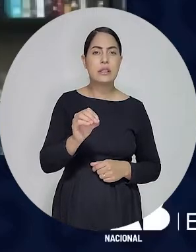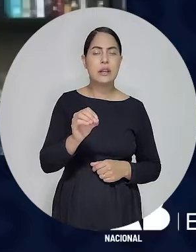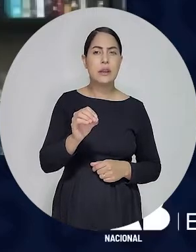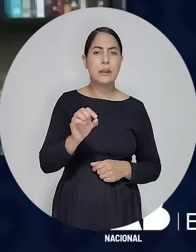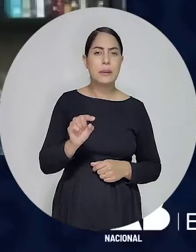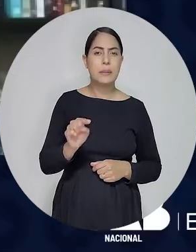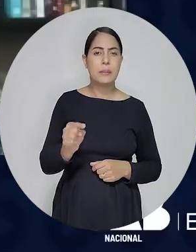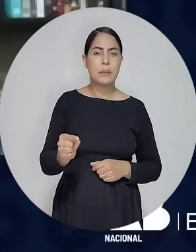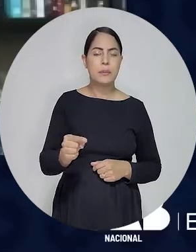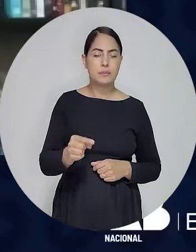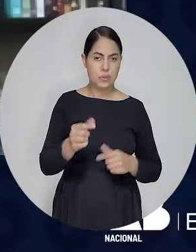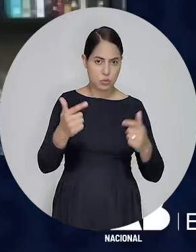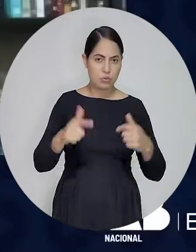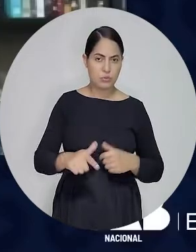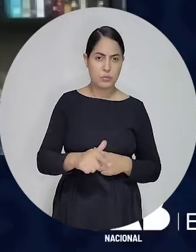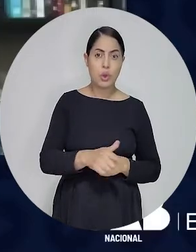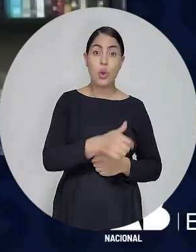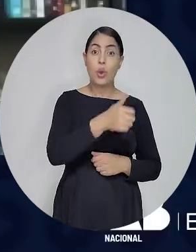1.760.914 de São Paulo,